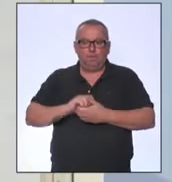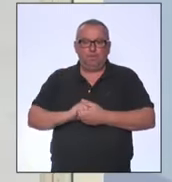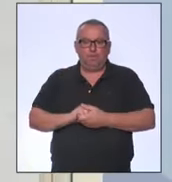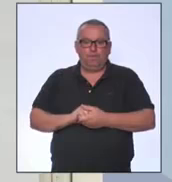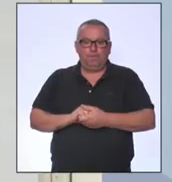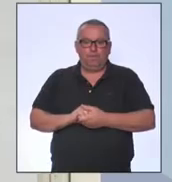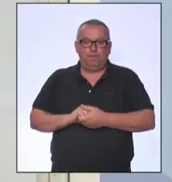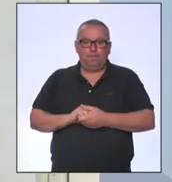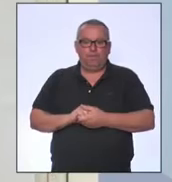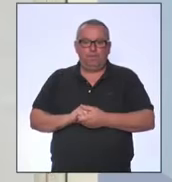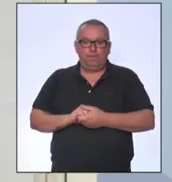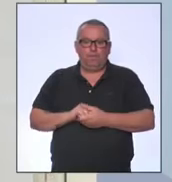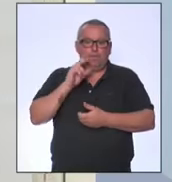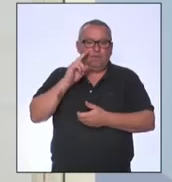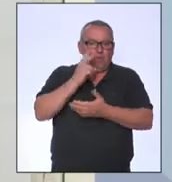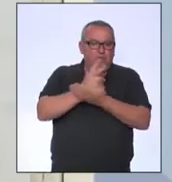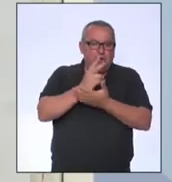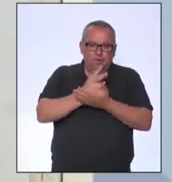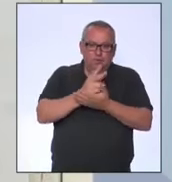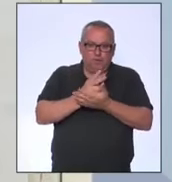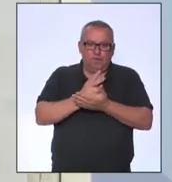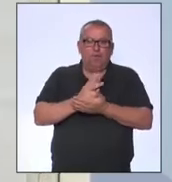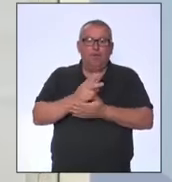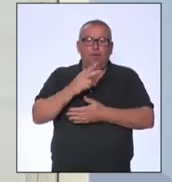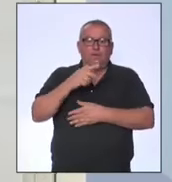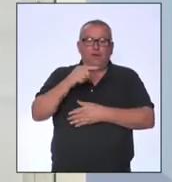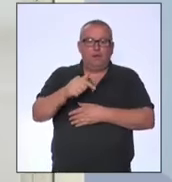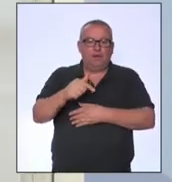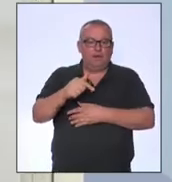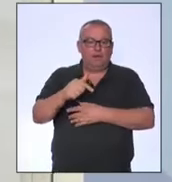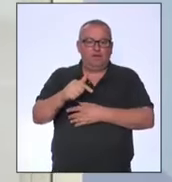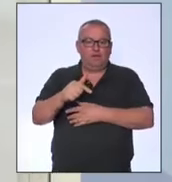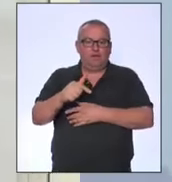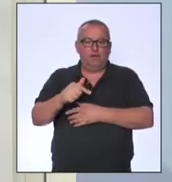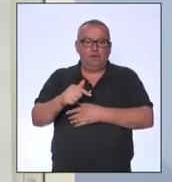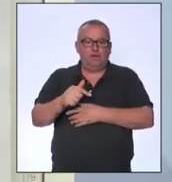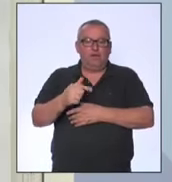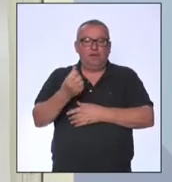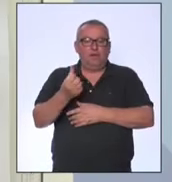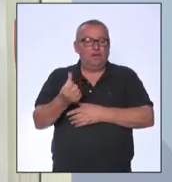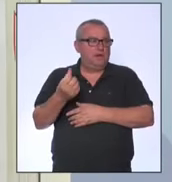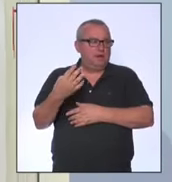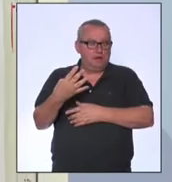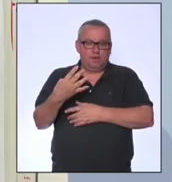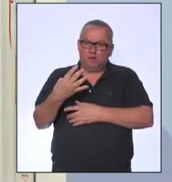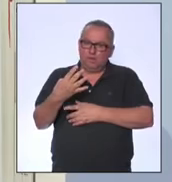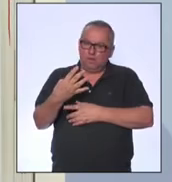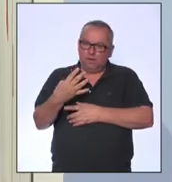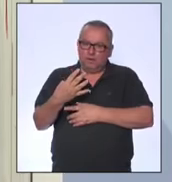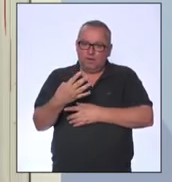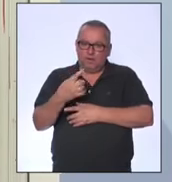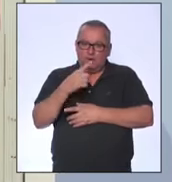8. Pegando o mesmo raciocínio, 27. 64,